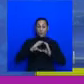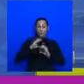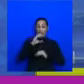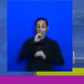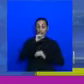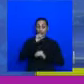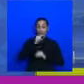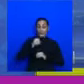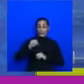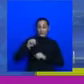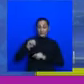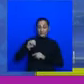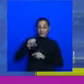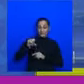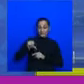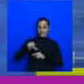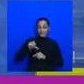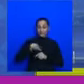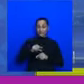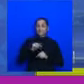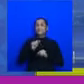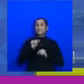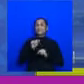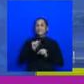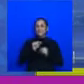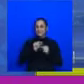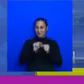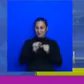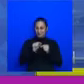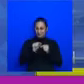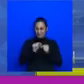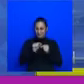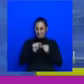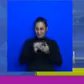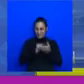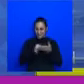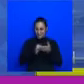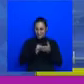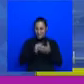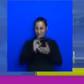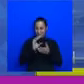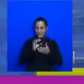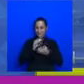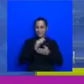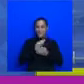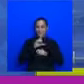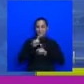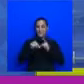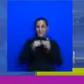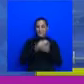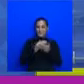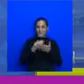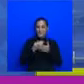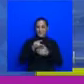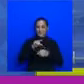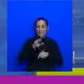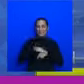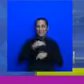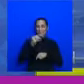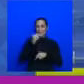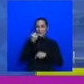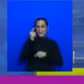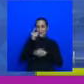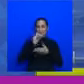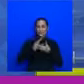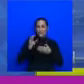Laranja 09. E aí, começou marcando. O sorteio está só começando. Você tem muitas chances de ganhar. Boa